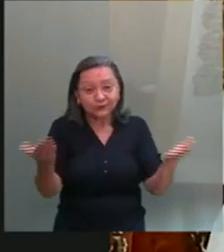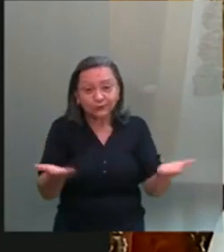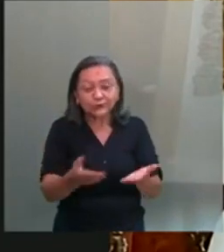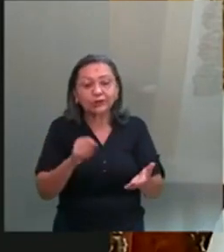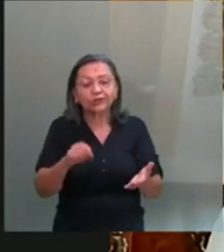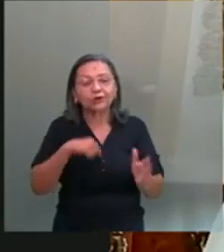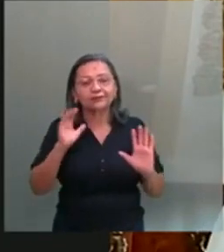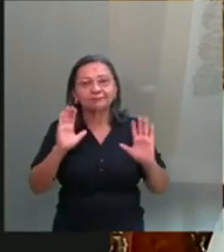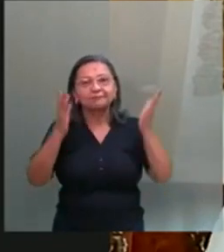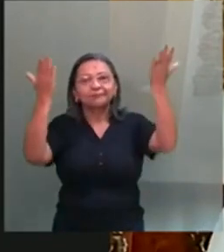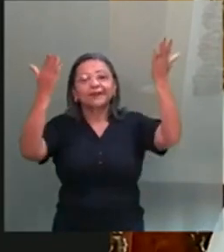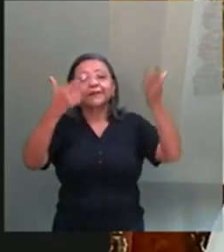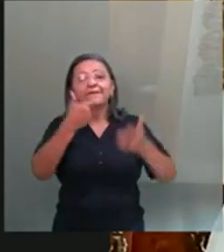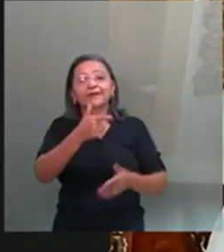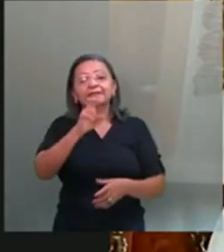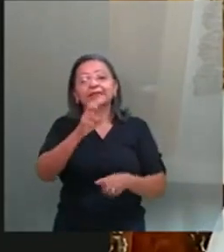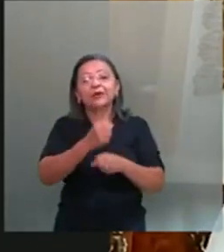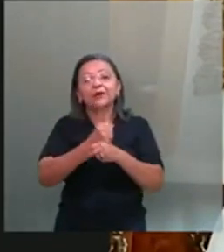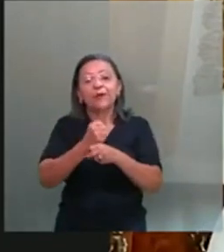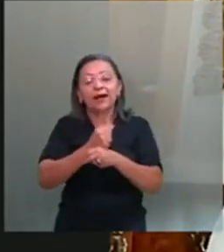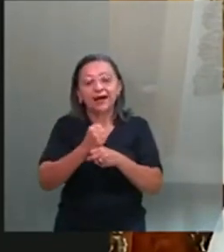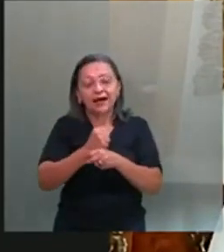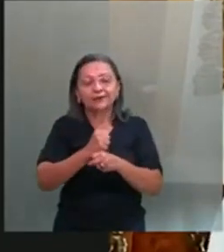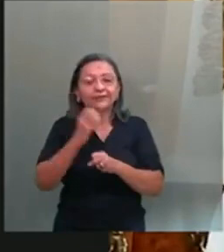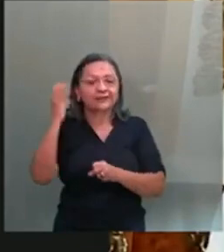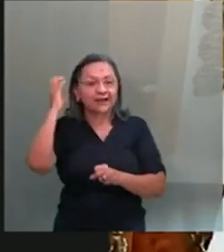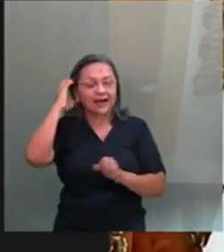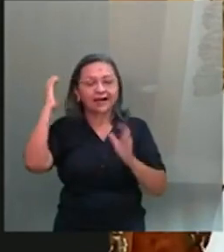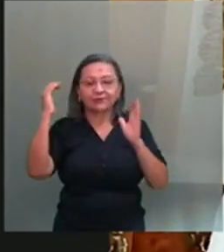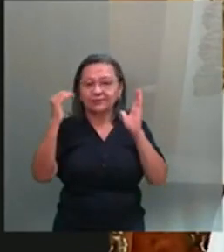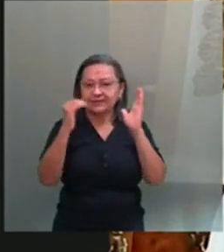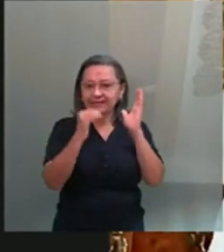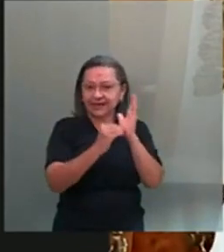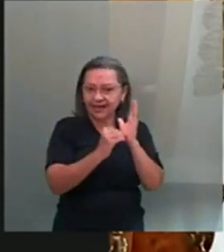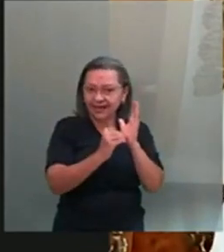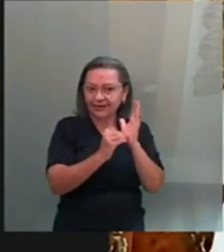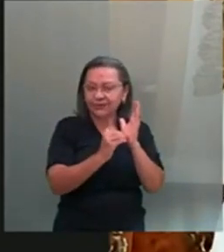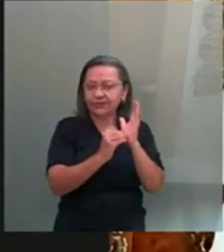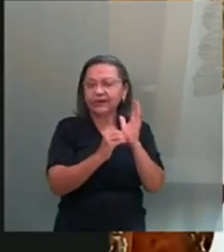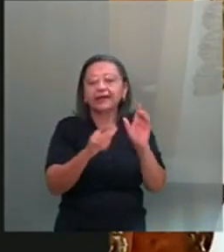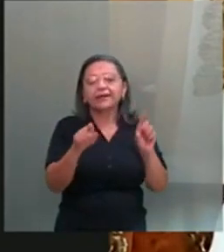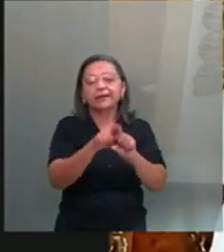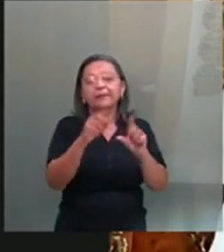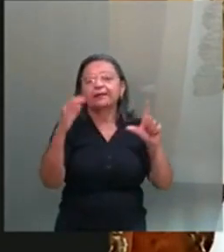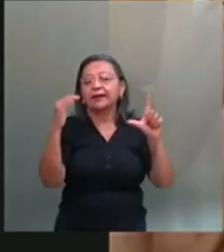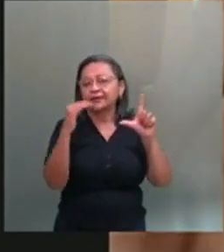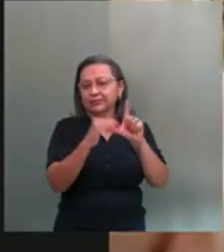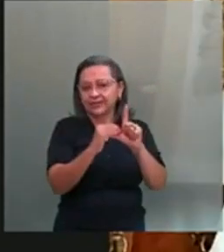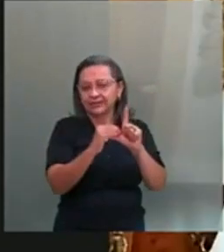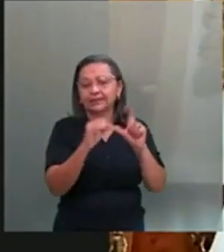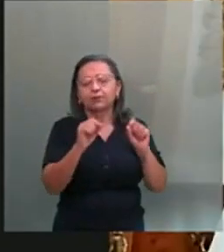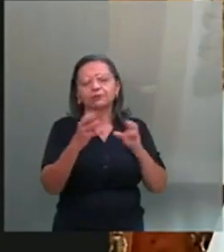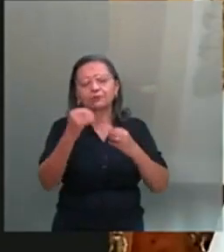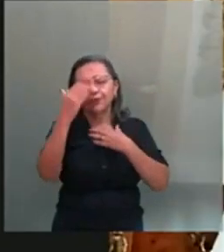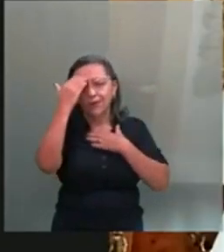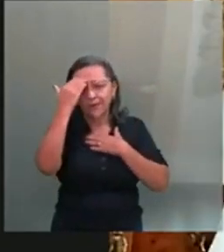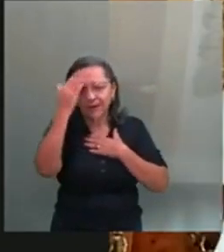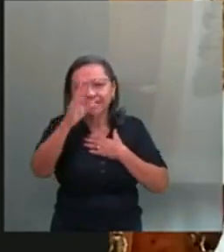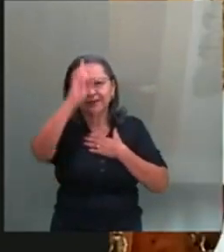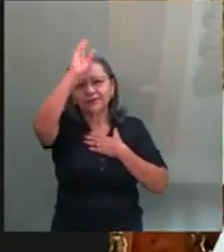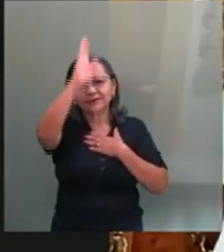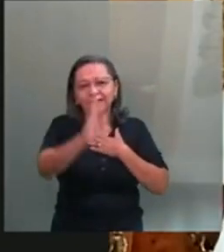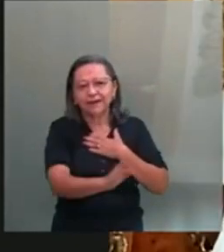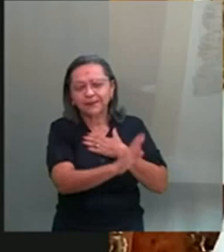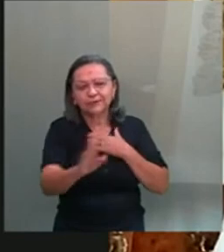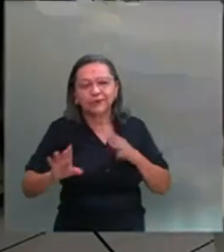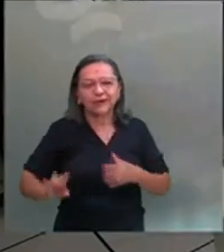que comemoramos 25 anos da Rádio Senado e da Agência Senado também. Então, muito obrigado e que Deus abençoe a